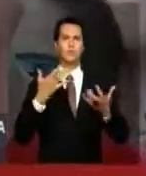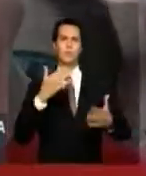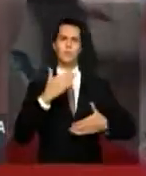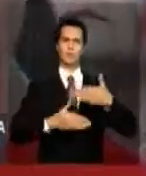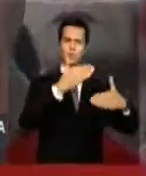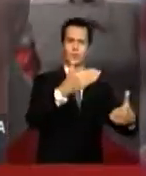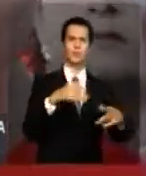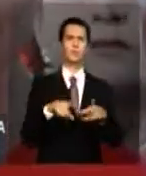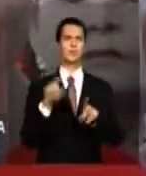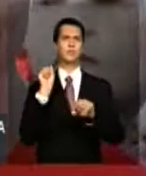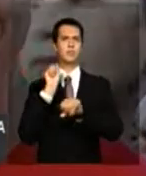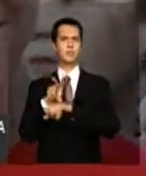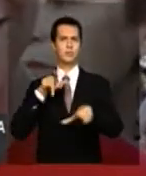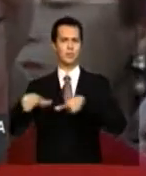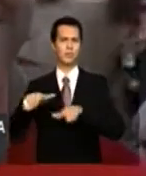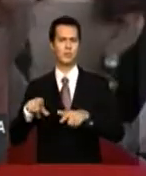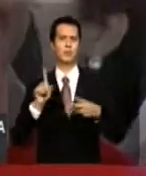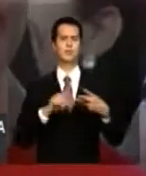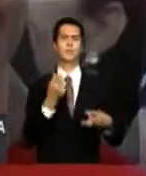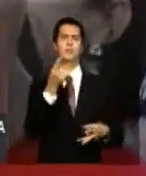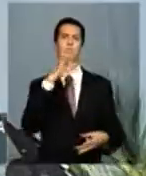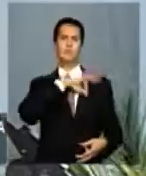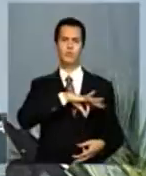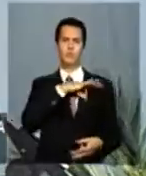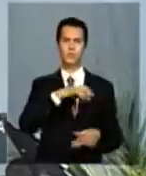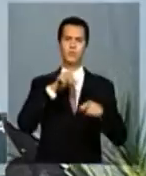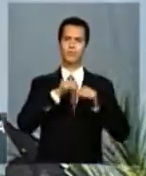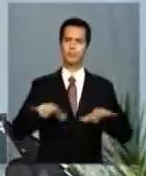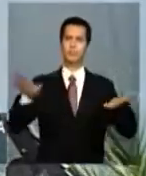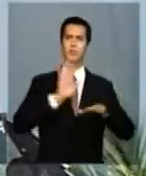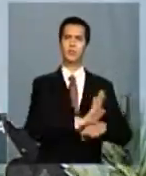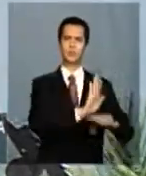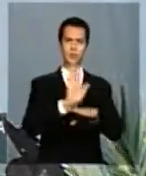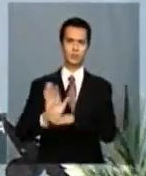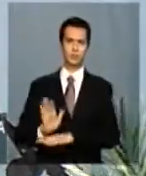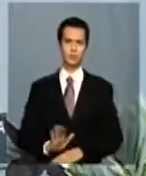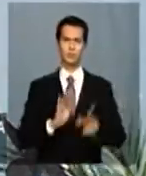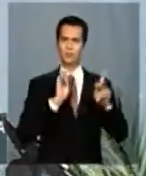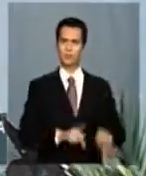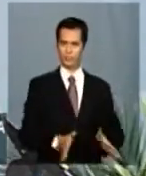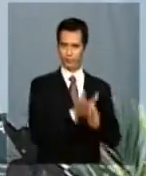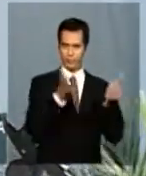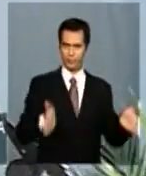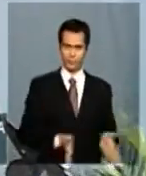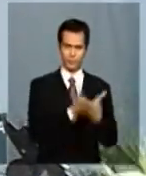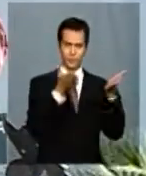geração de emprego e a distribuição de renda. Daí porque